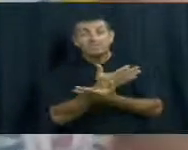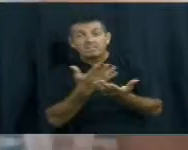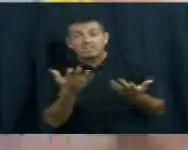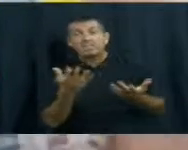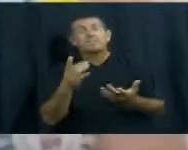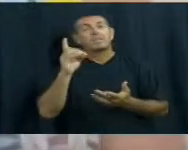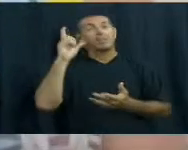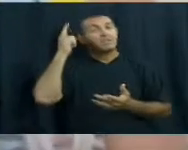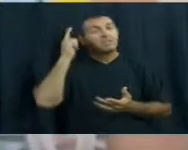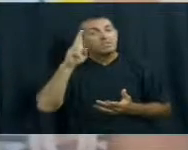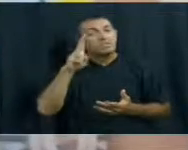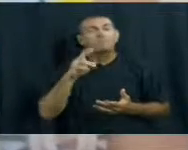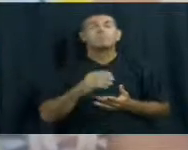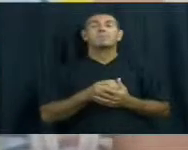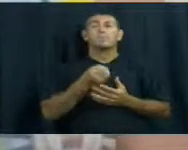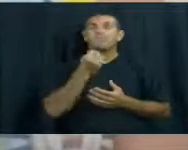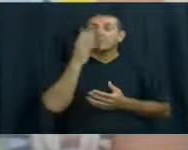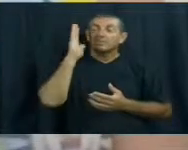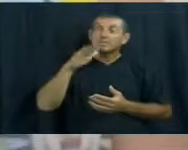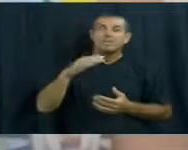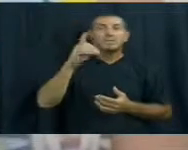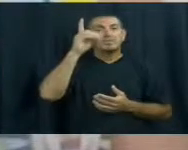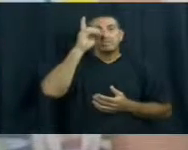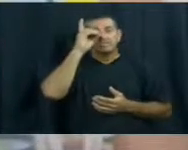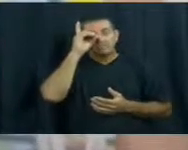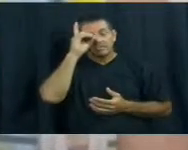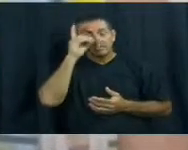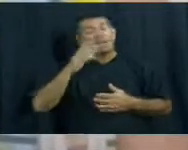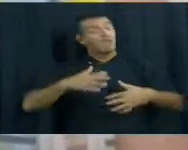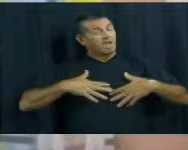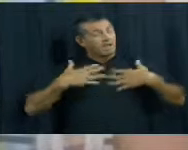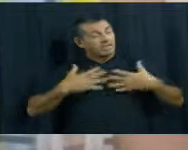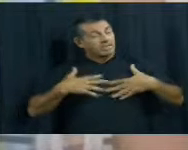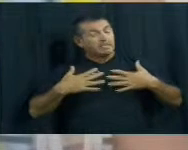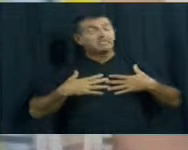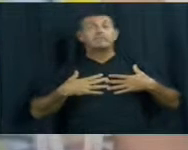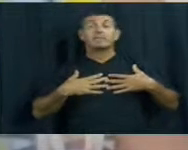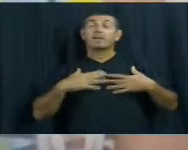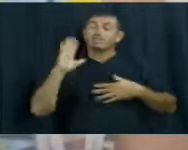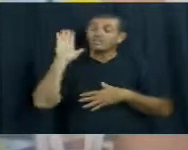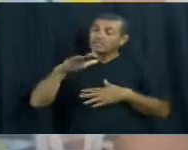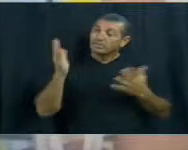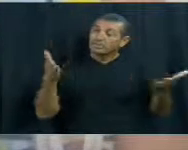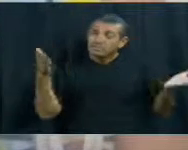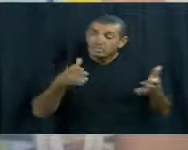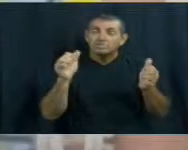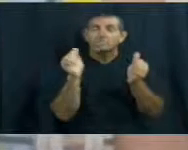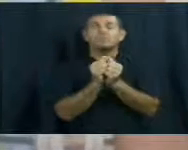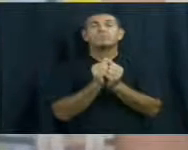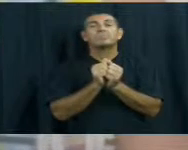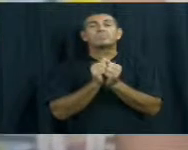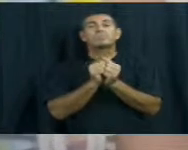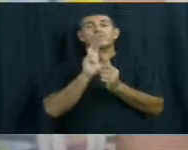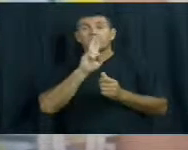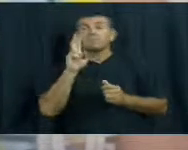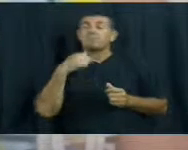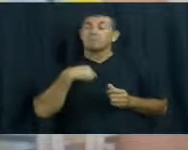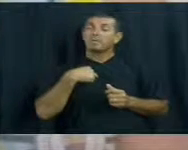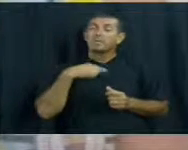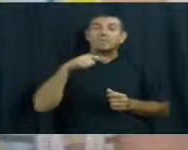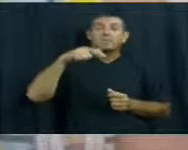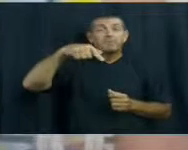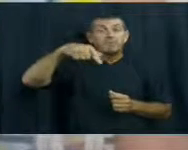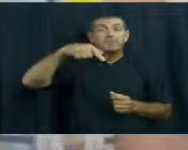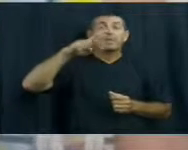Luciana, boa tarde, senhor prefeito. É um prazer estar participando com vocês nessa tarde. Meu nome é Raquel Simas, sou